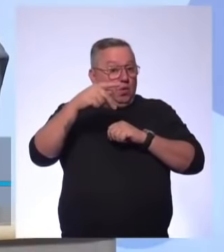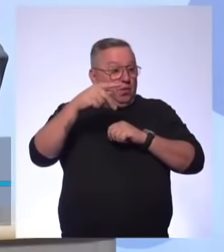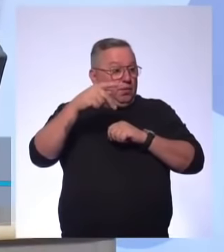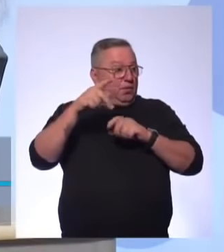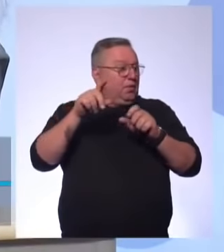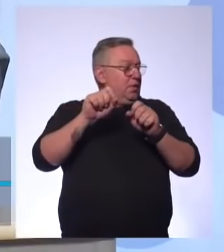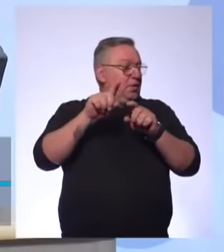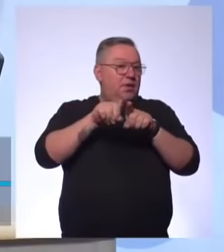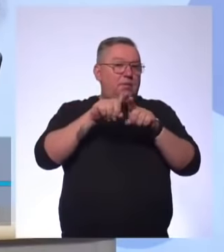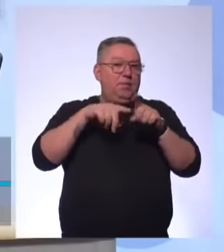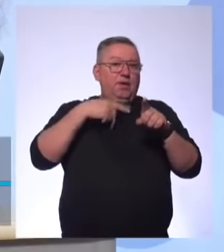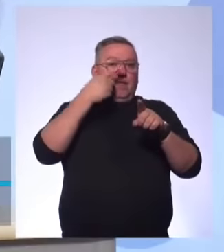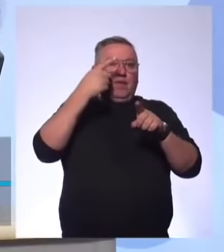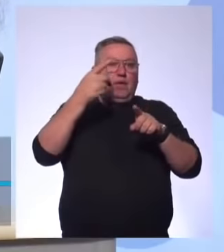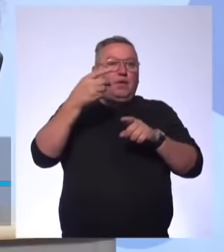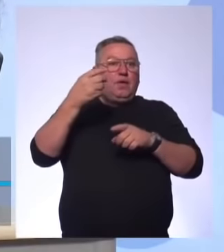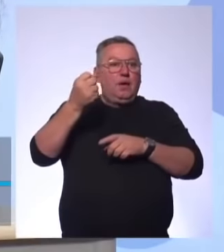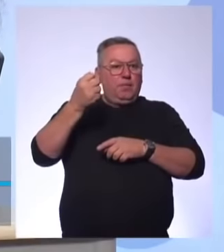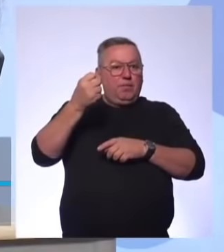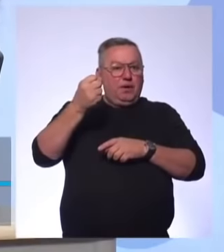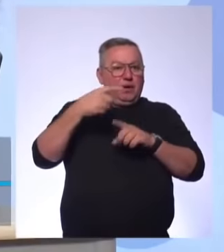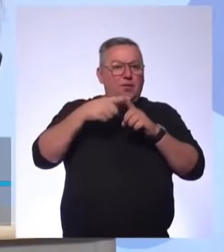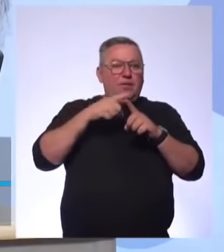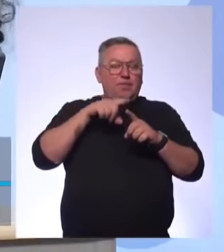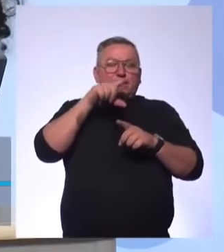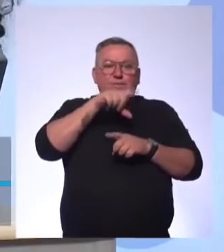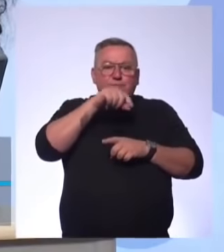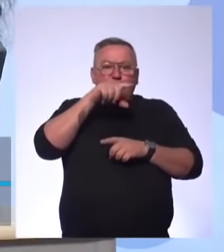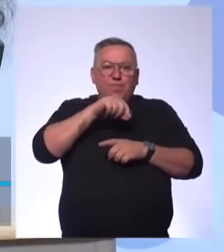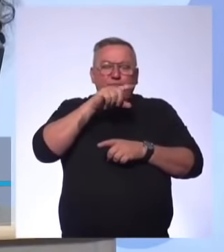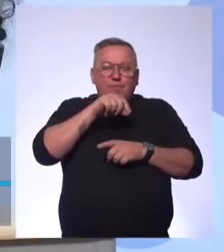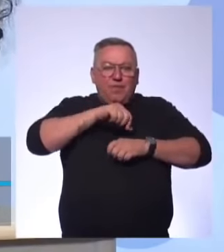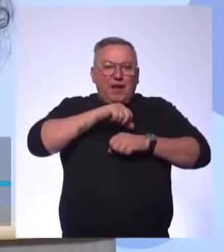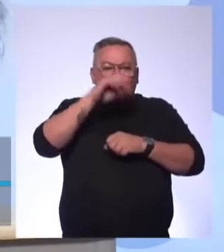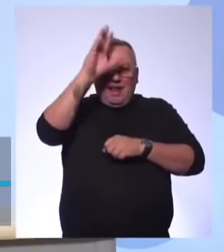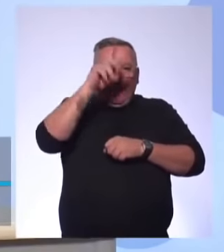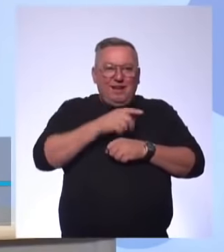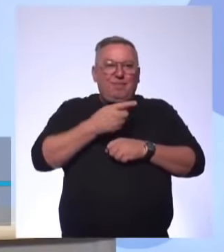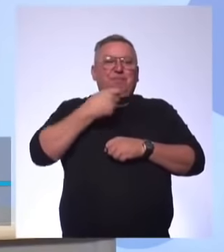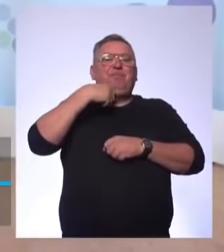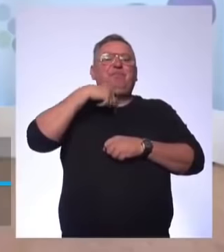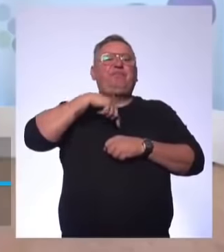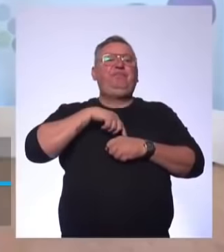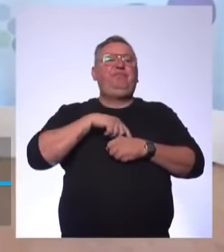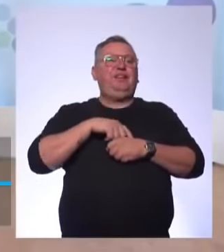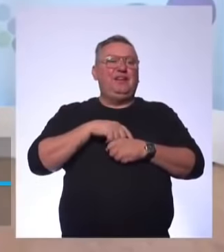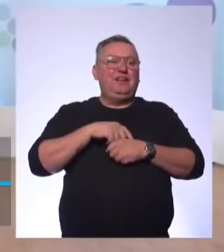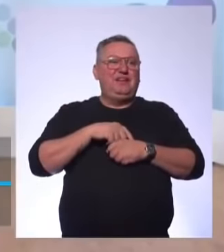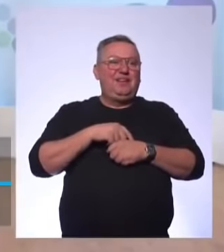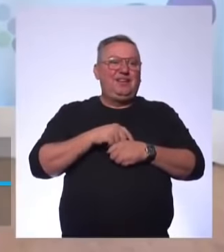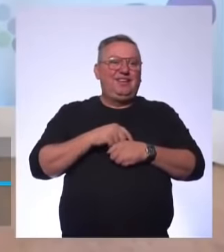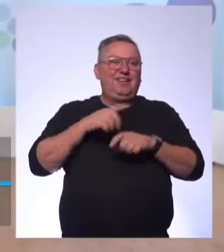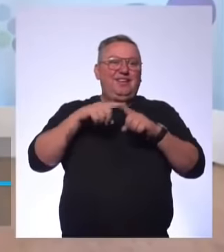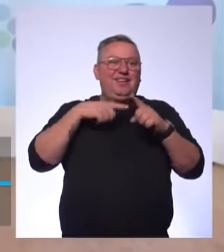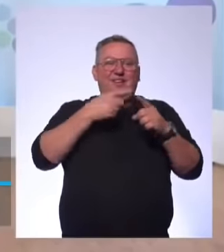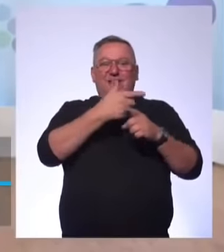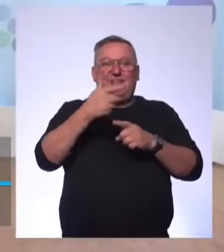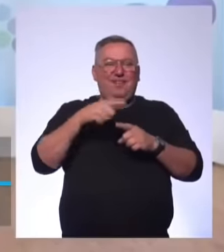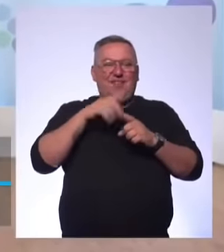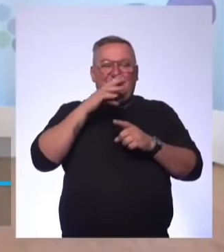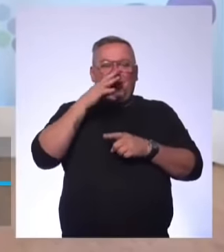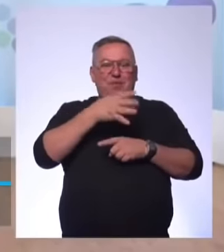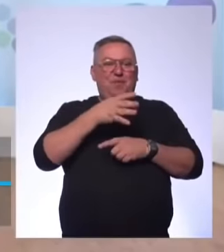da branquinha injustiçada por engolir o anel. Mas aí ela falou... Ela primeiro fala que ela foi injustiçada e agora já dá